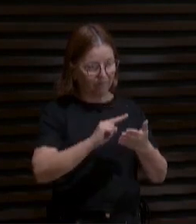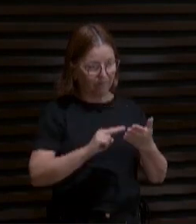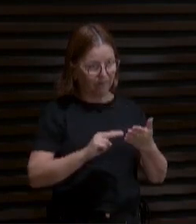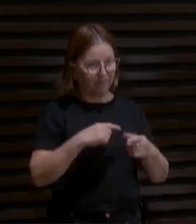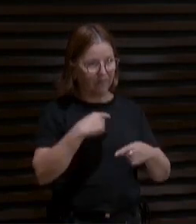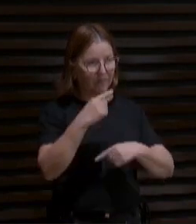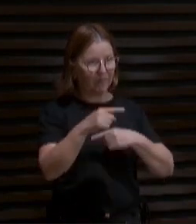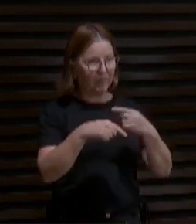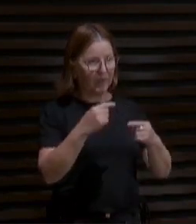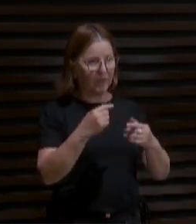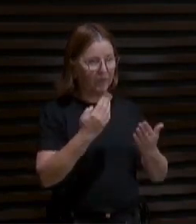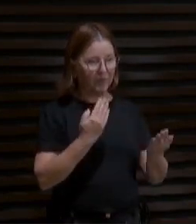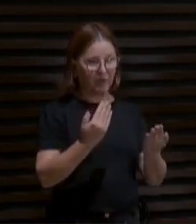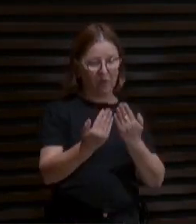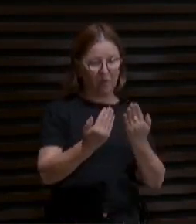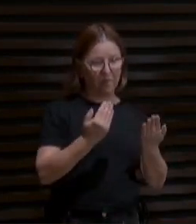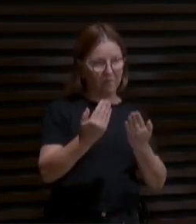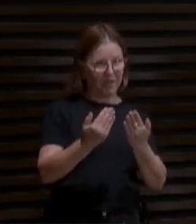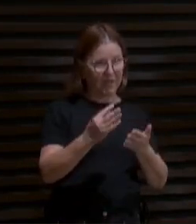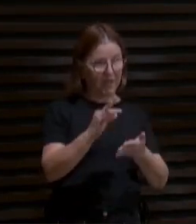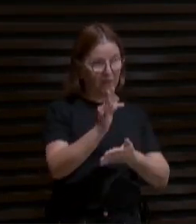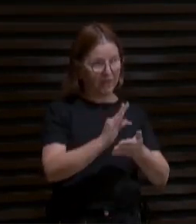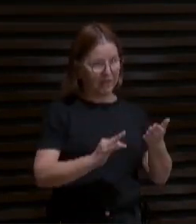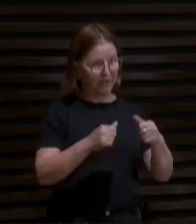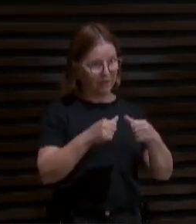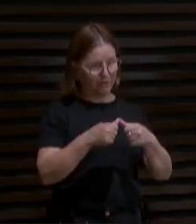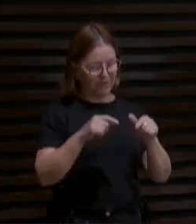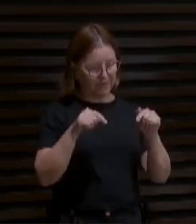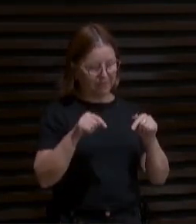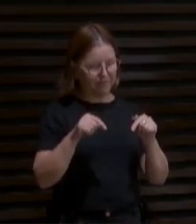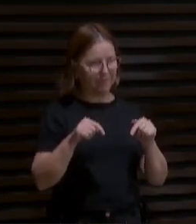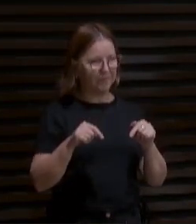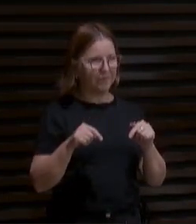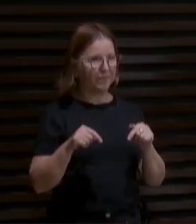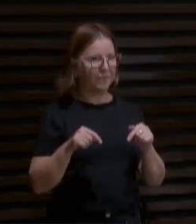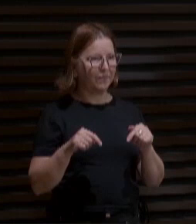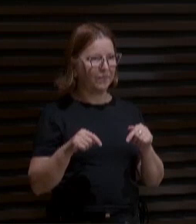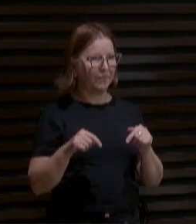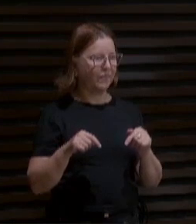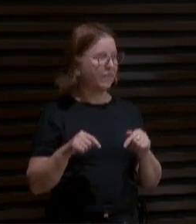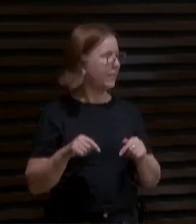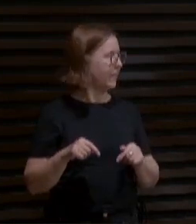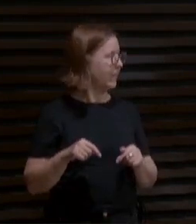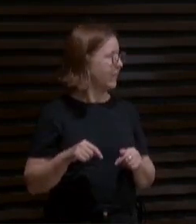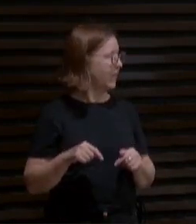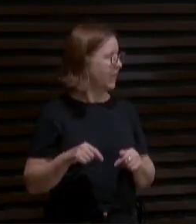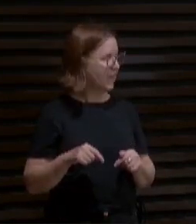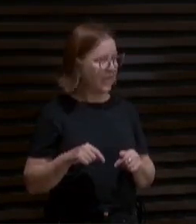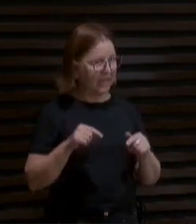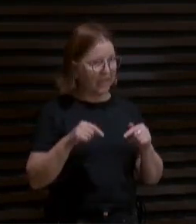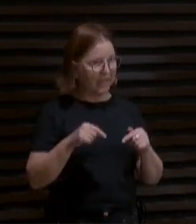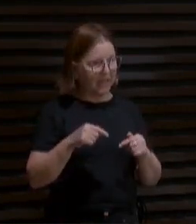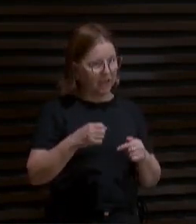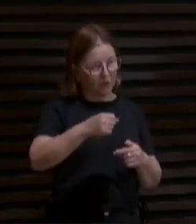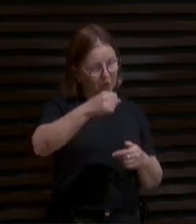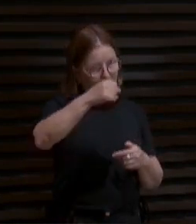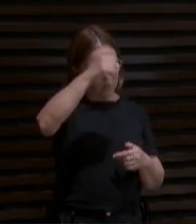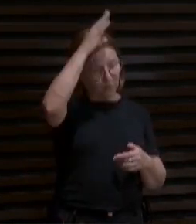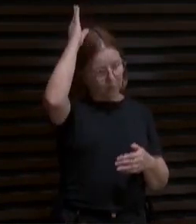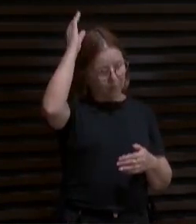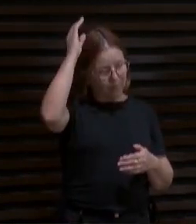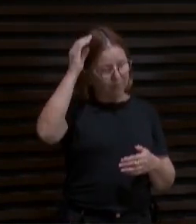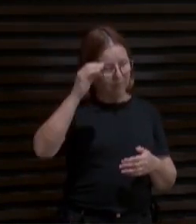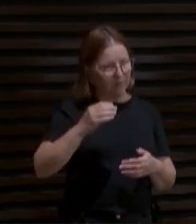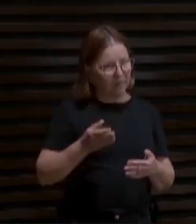depois vamos comparar o texto com esse aqui. Aquele lá é mais, esse aqui de Romanos é mais leve. Ele vai dizendo